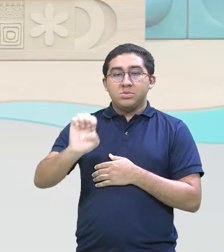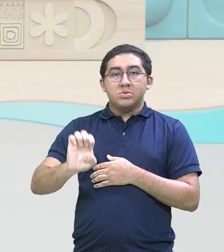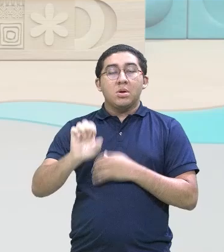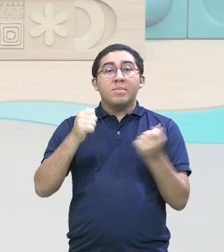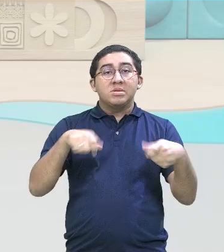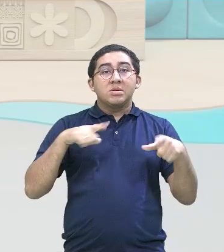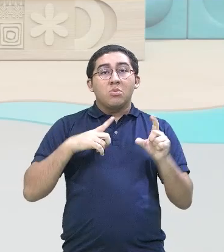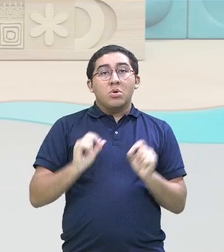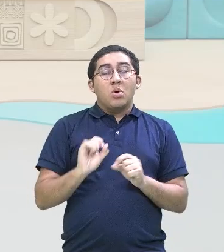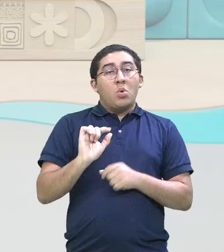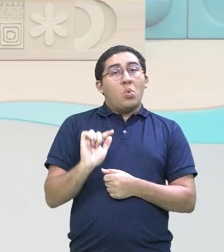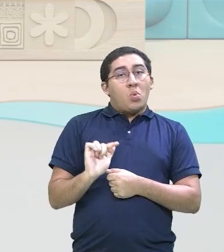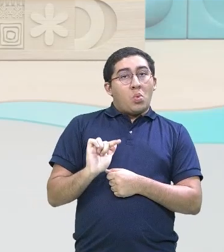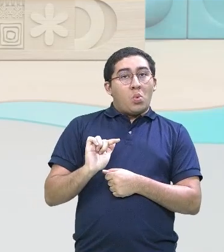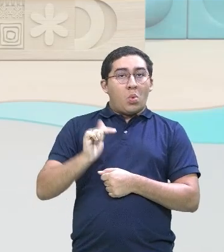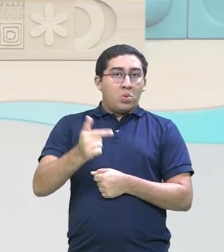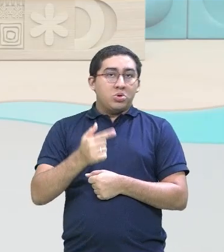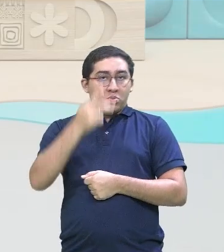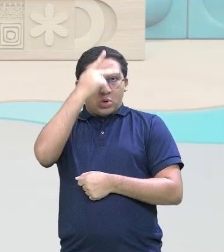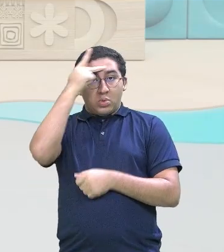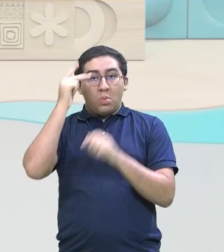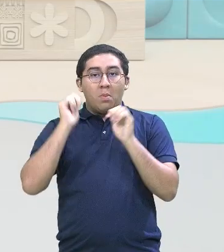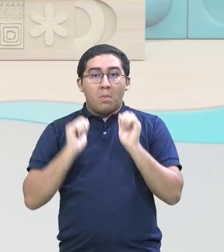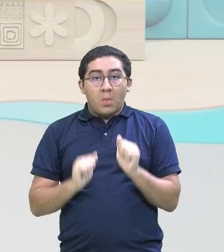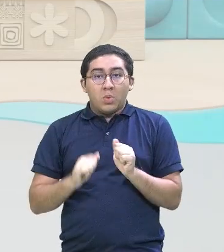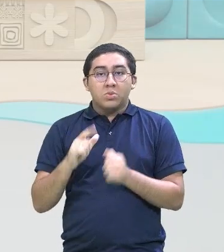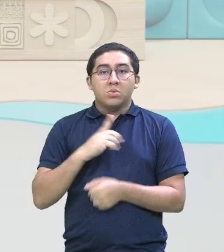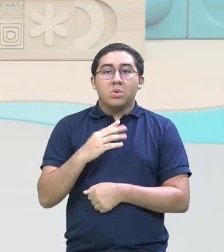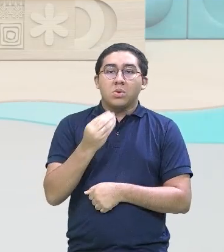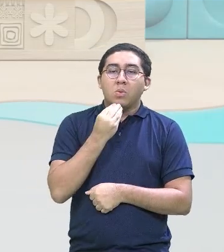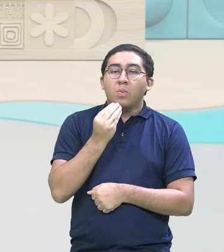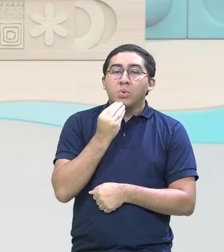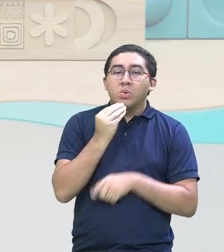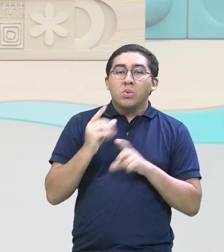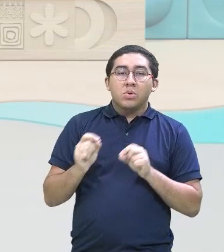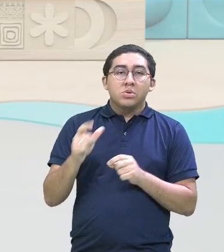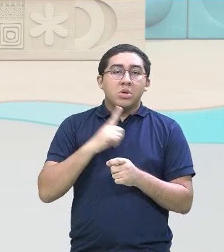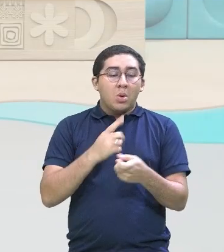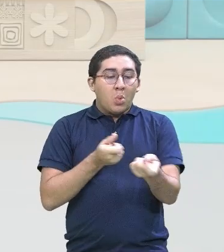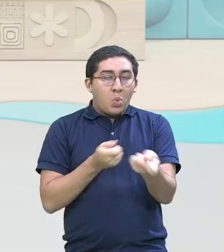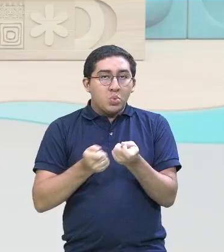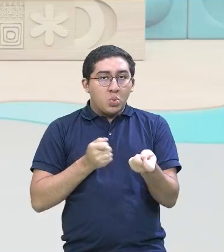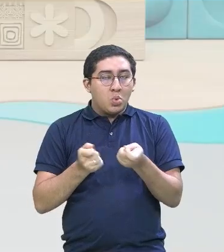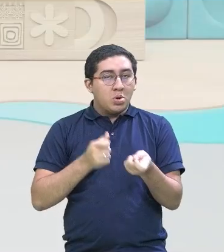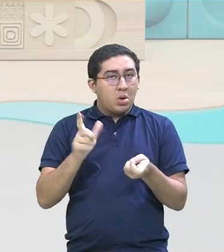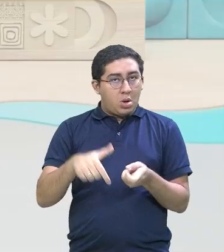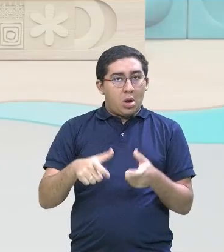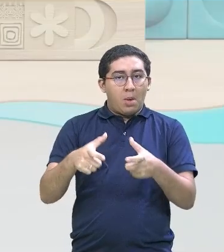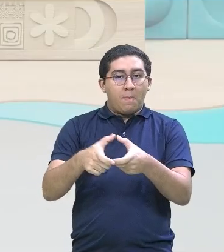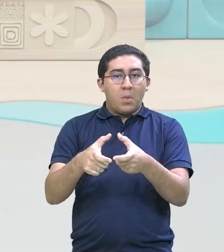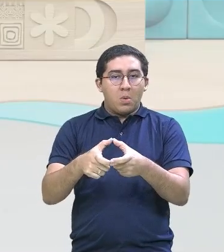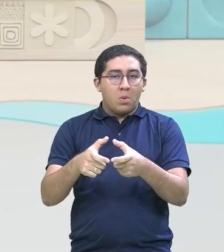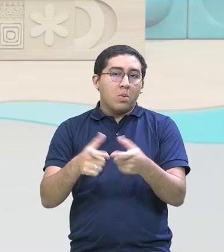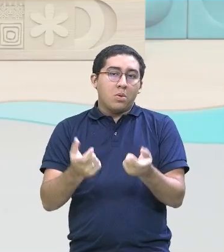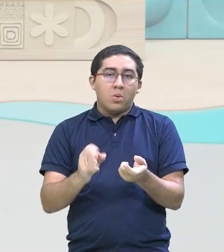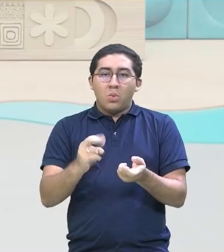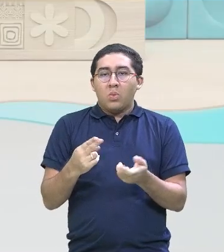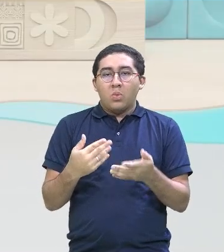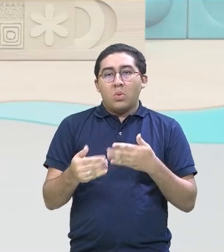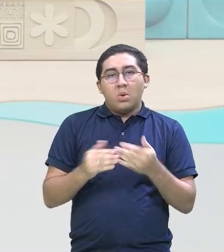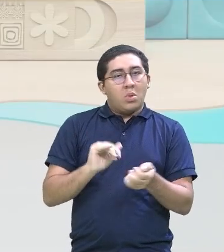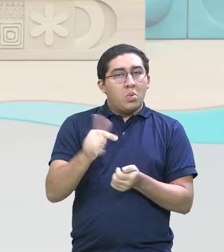os outros jogadores possam também ter a oportunidade de manejar a bola, ou seja, qual for o